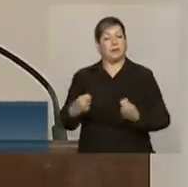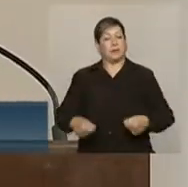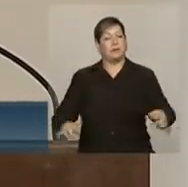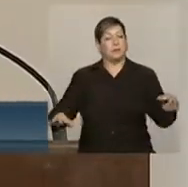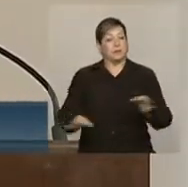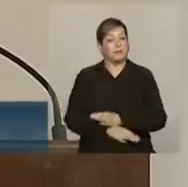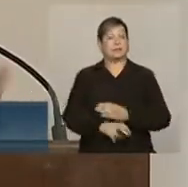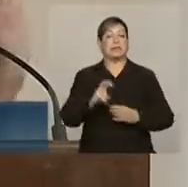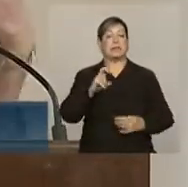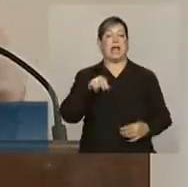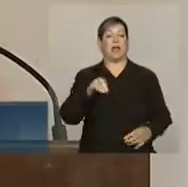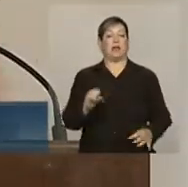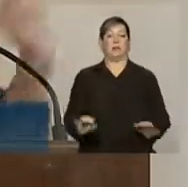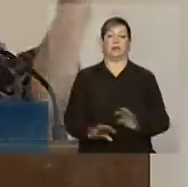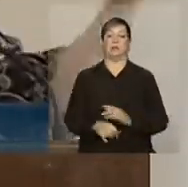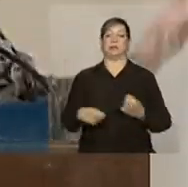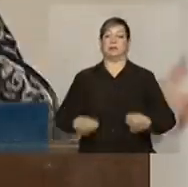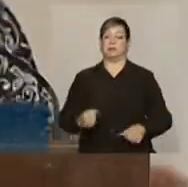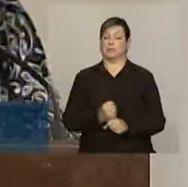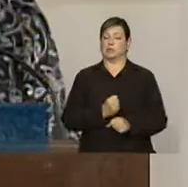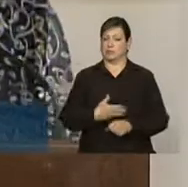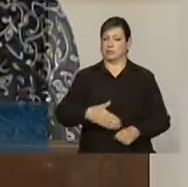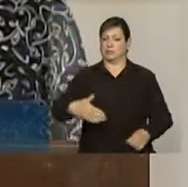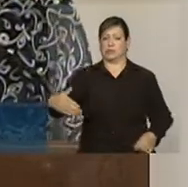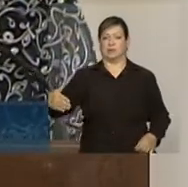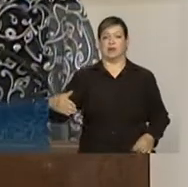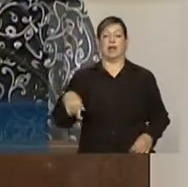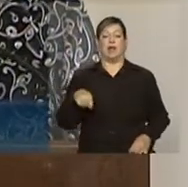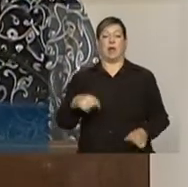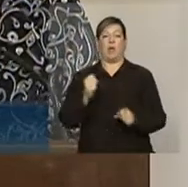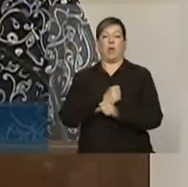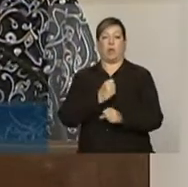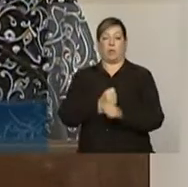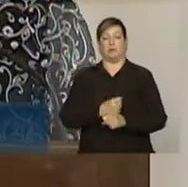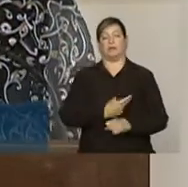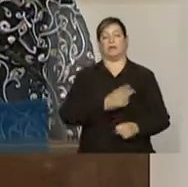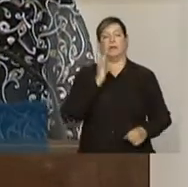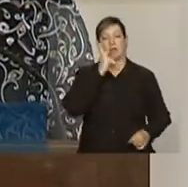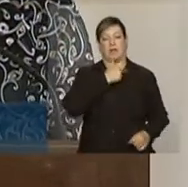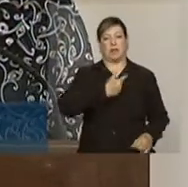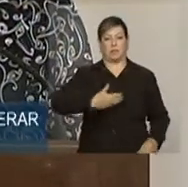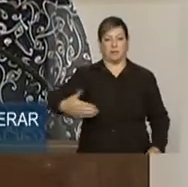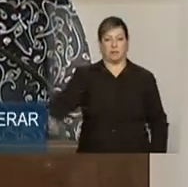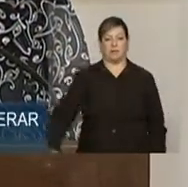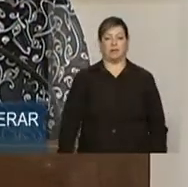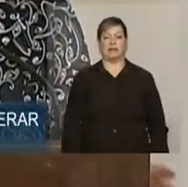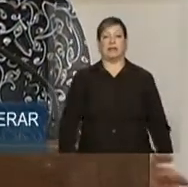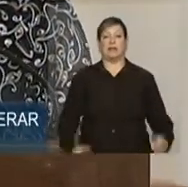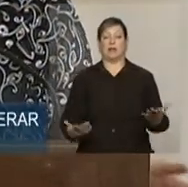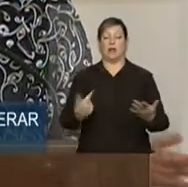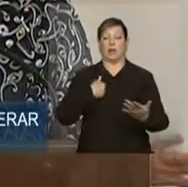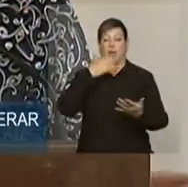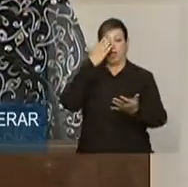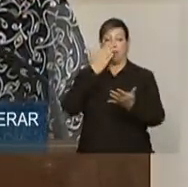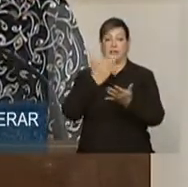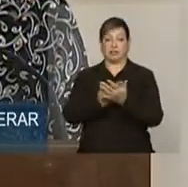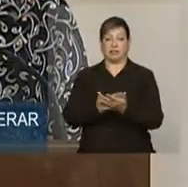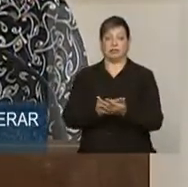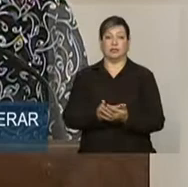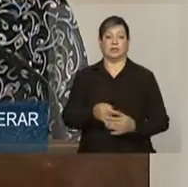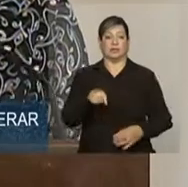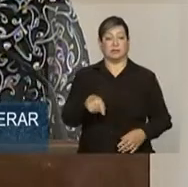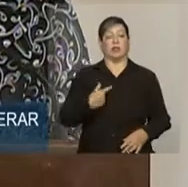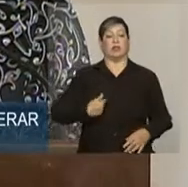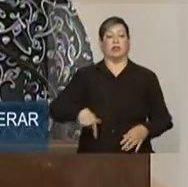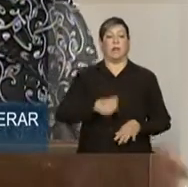pronta em 5 anos, apesar da construção ser bem mais duradoura. Eu acredito que, com isso, nós